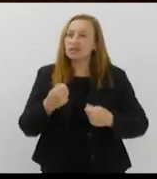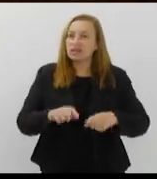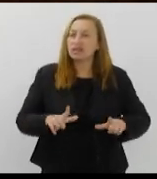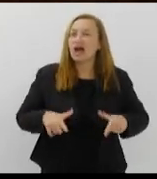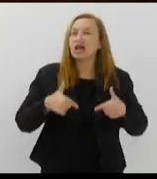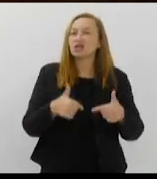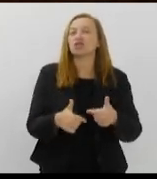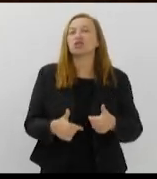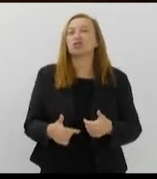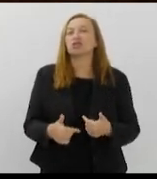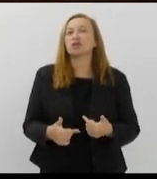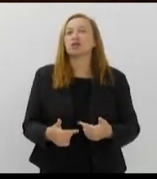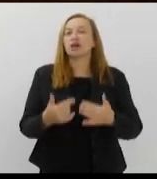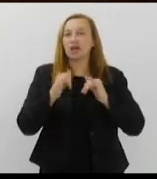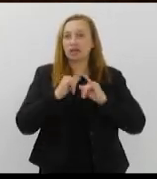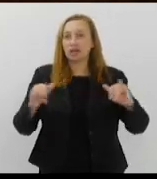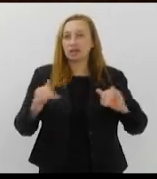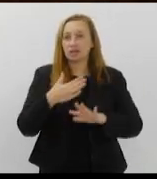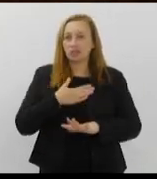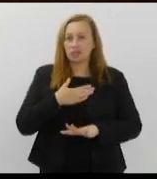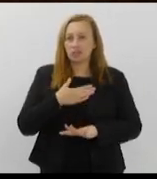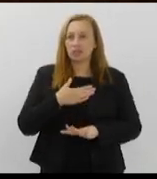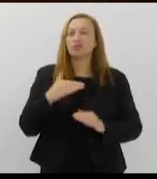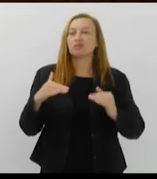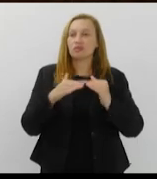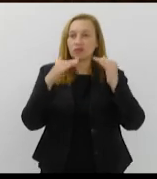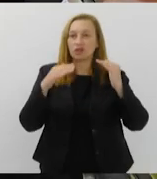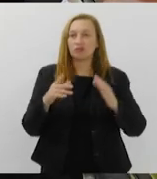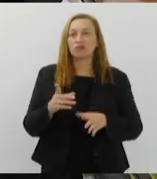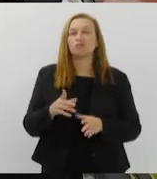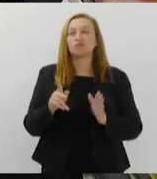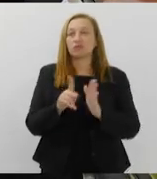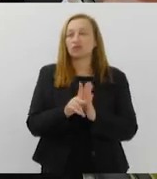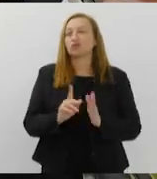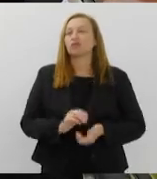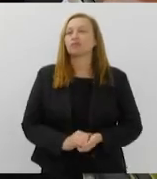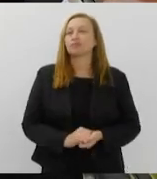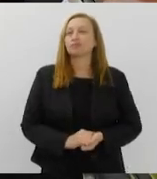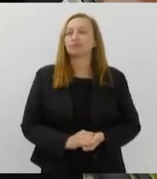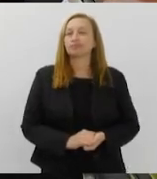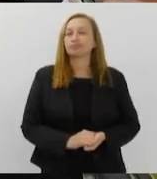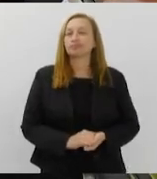concretas. Era essa a minha declaração, voto favorável a esse projeto.